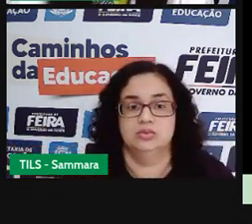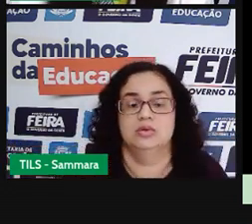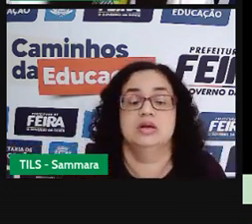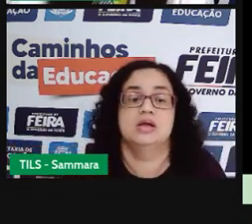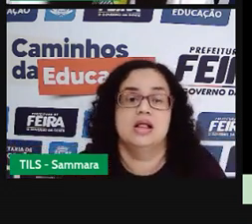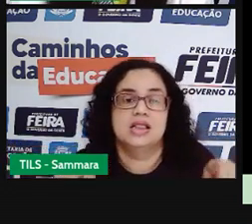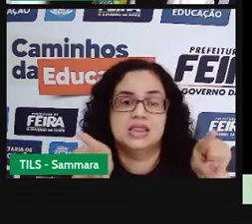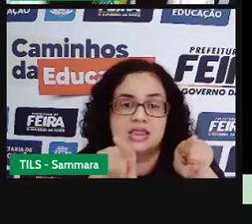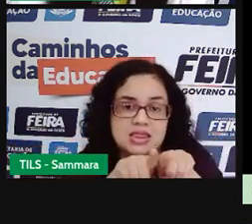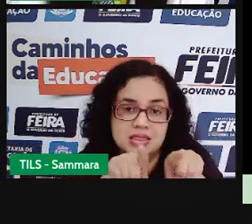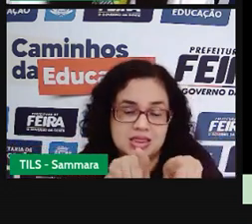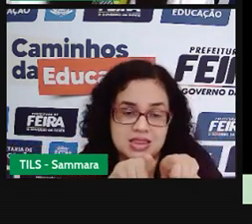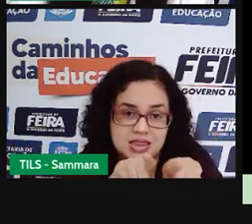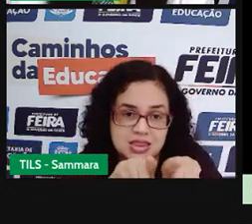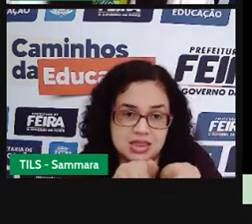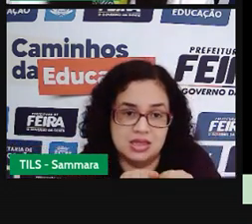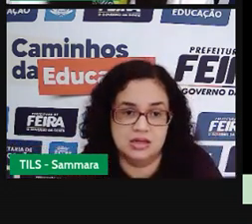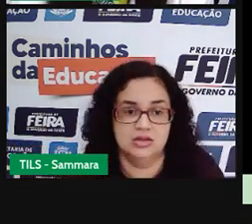ó